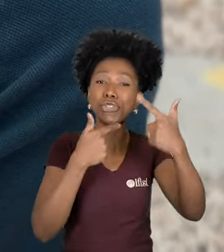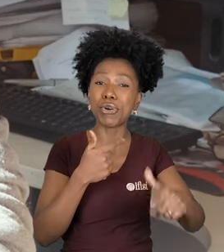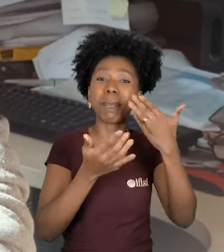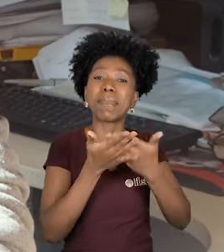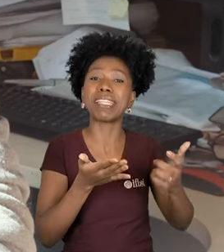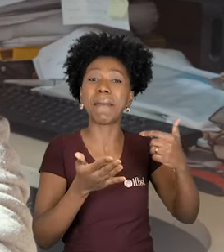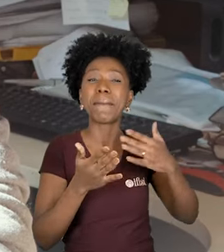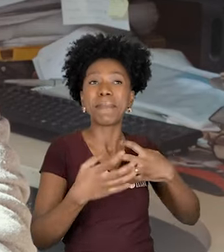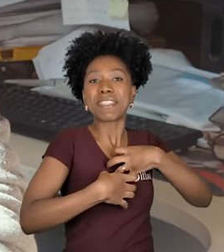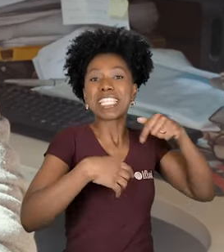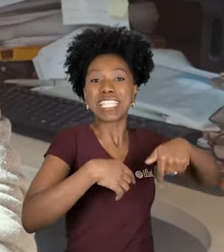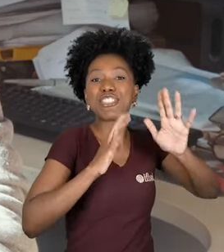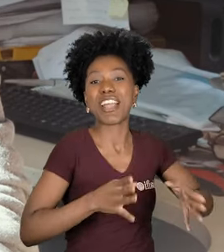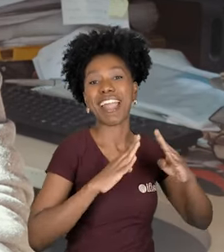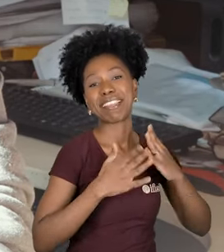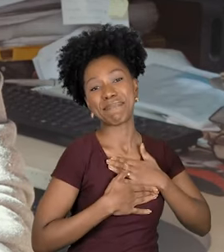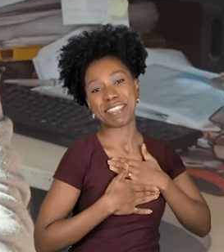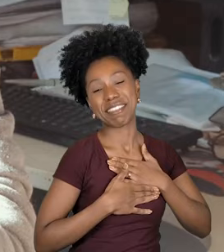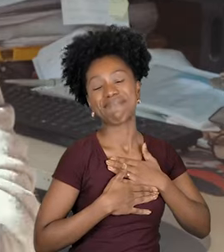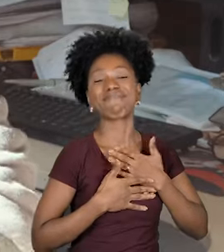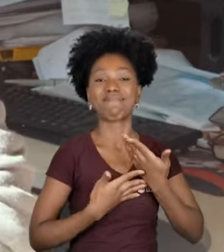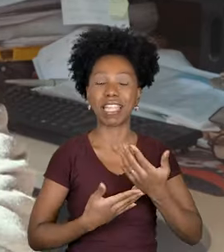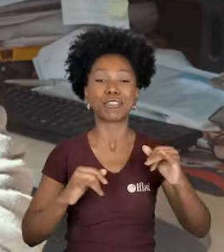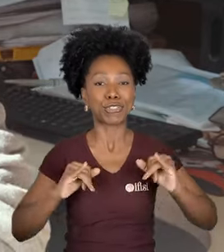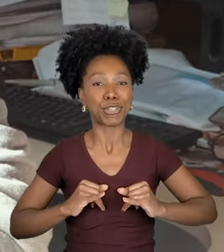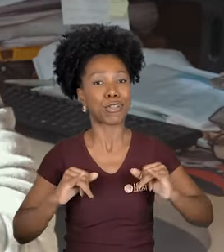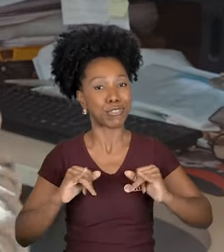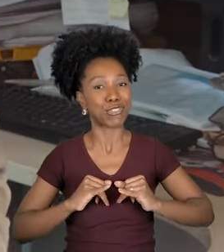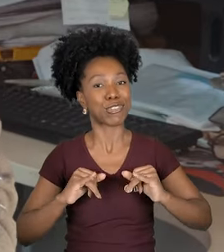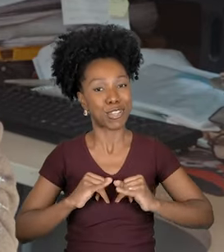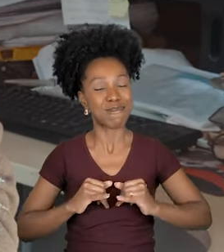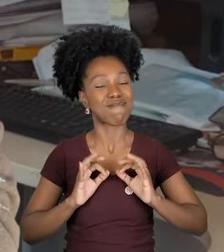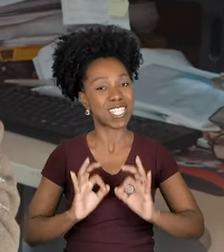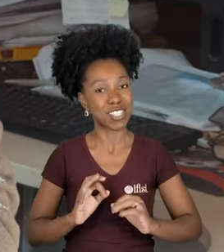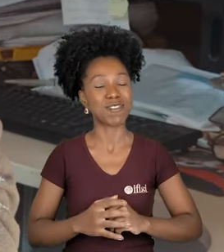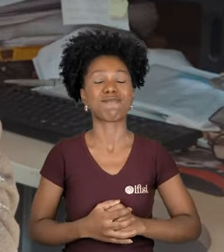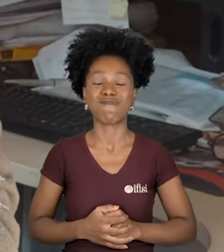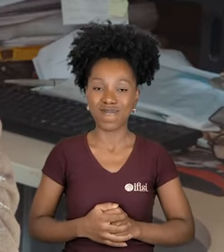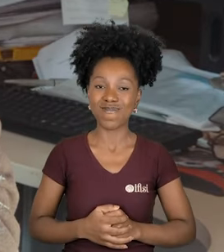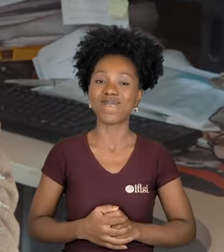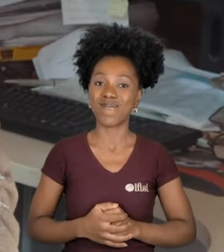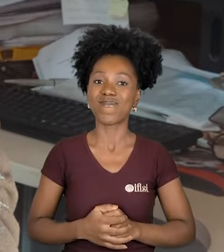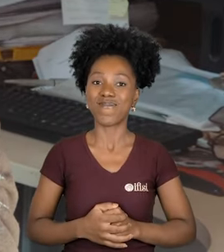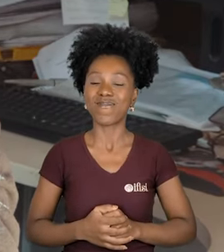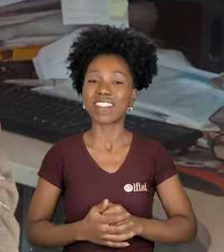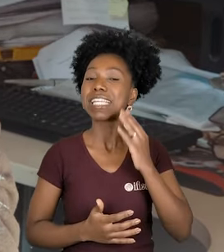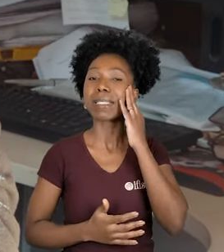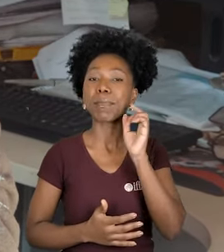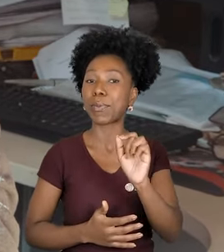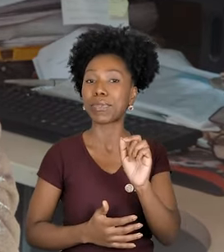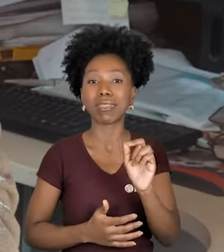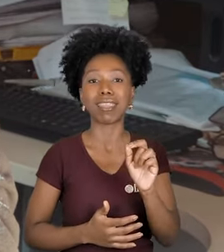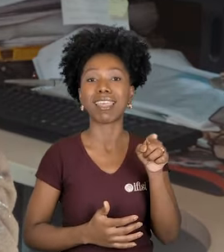novo. E a gente vai sentindo dor, assim, dor mesmo, né? É saber